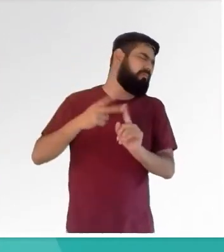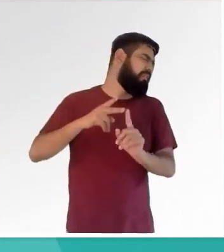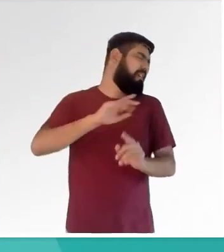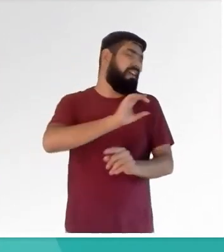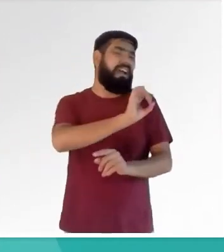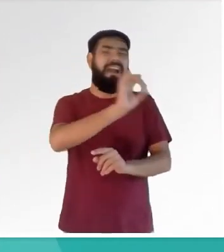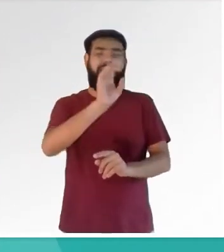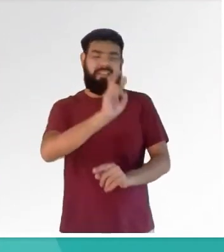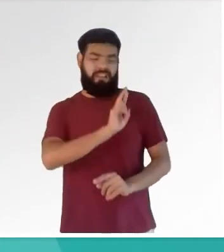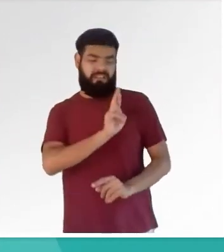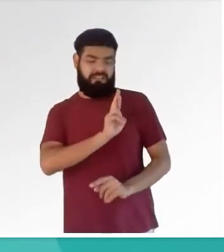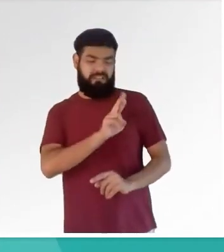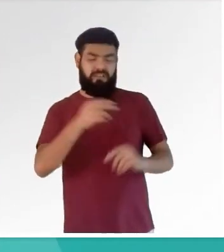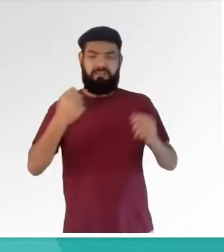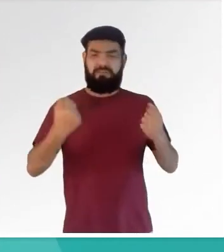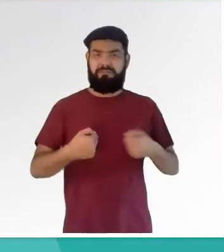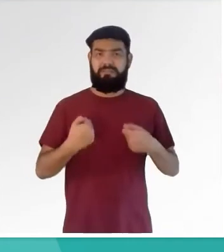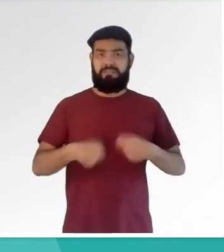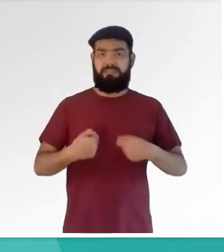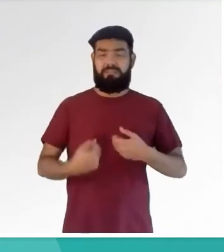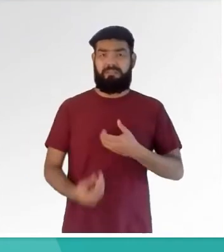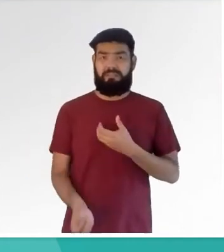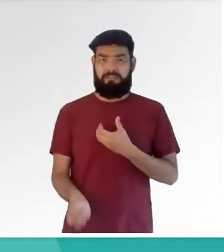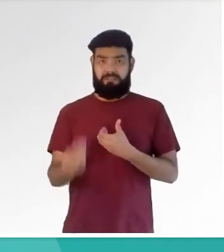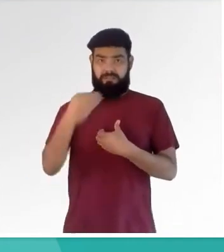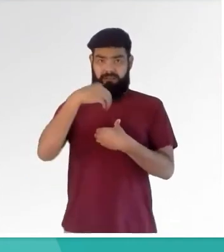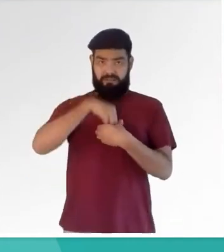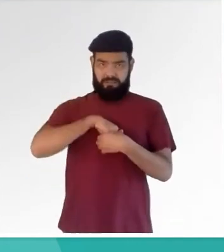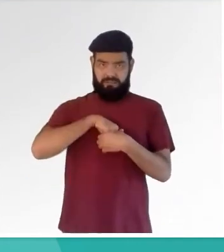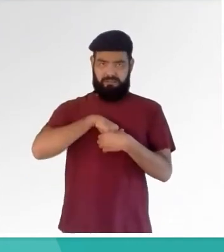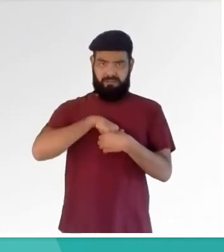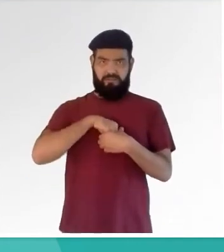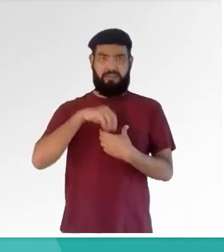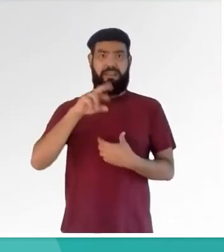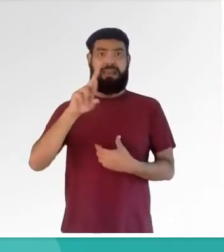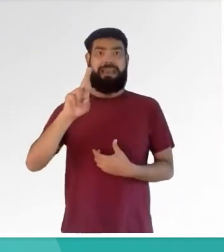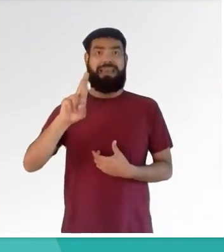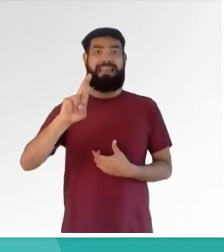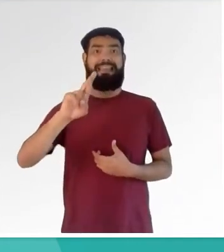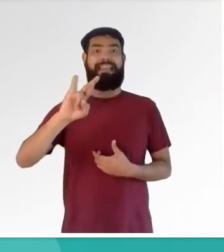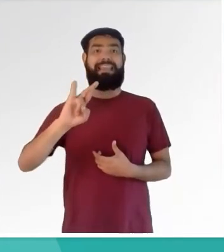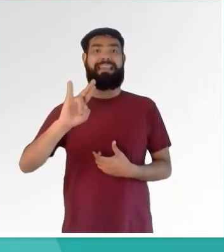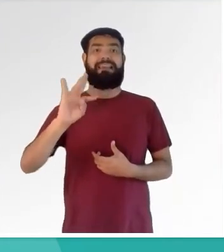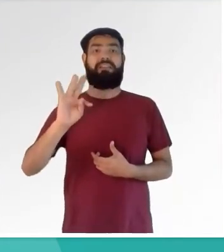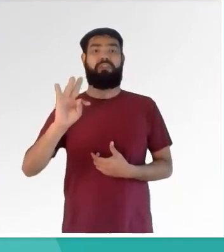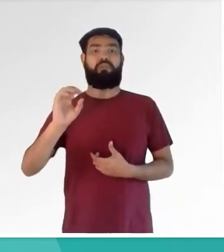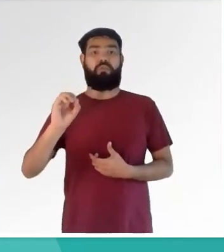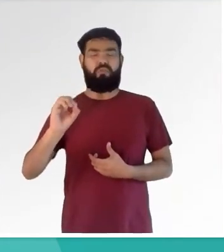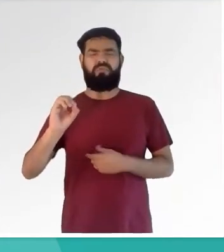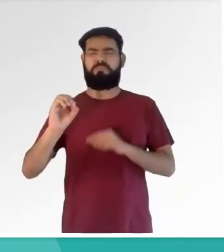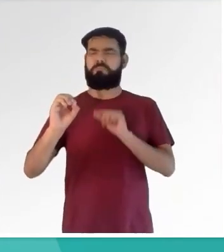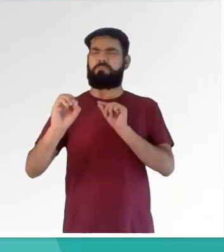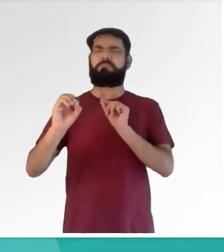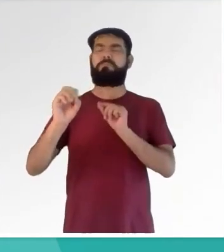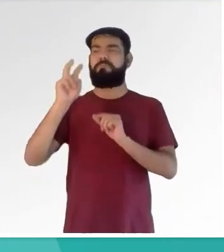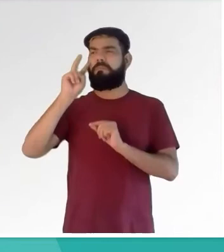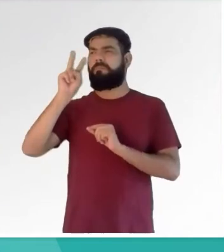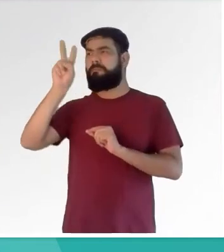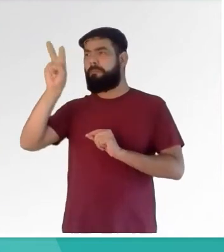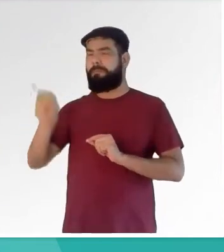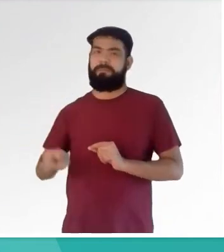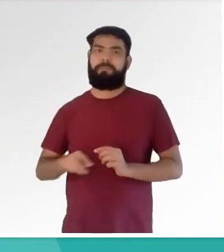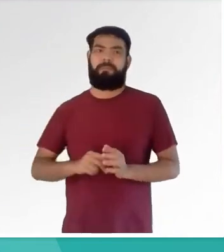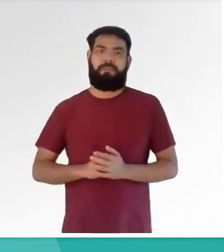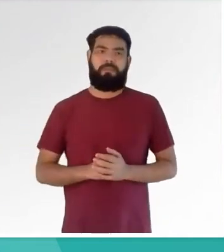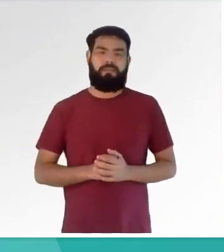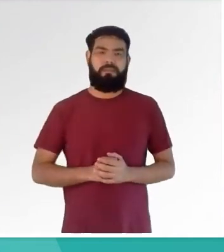chamada rito. O que são os ritos? Vamos ver. Ritos são